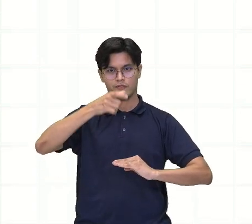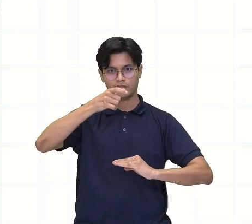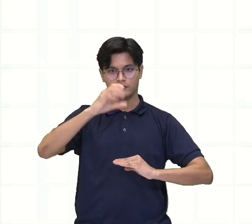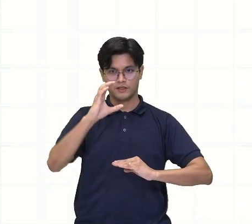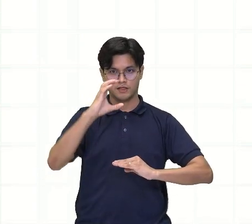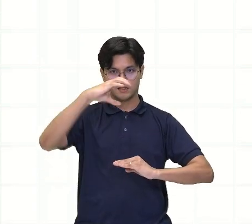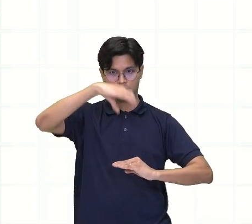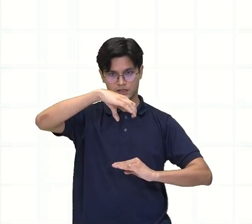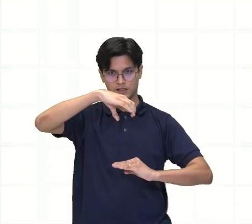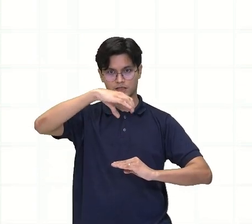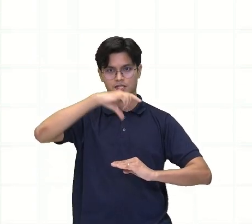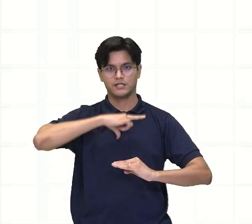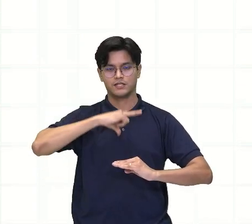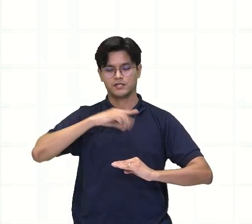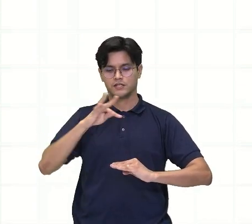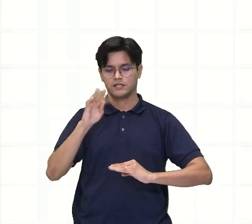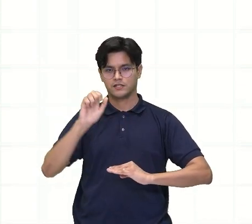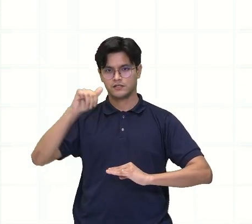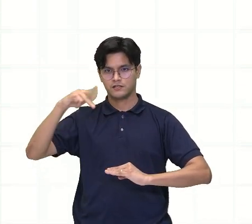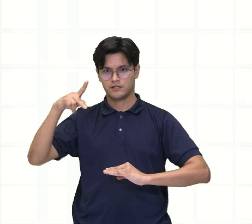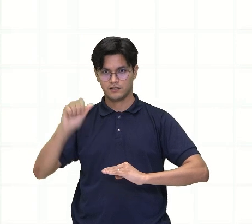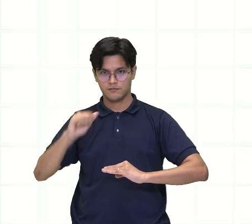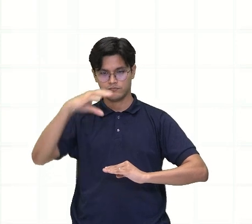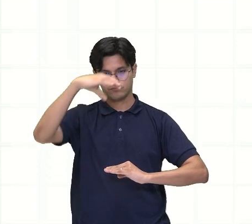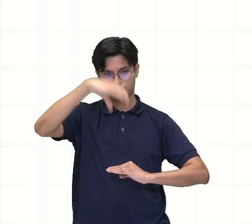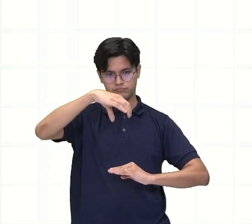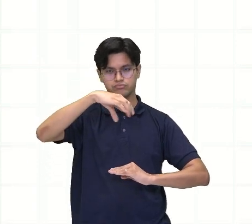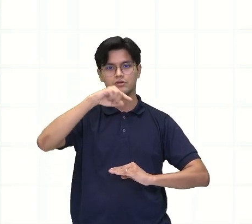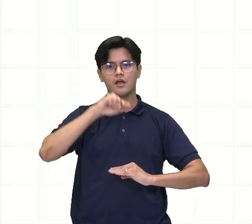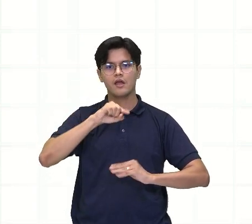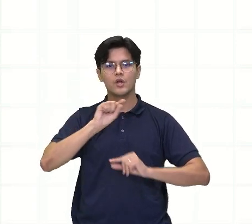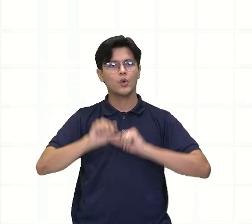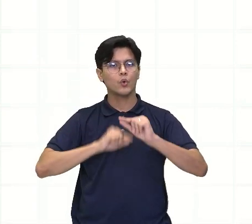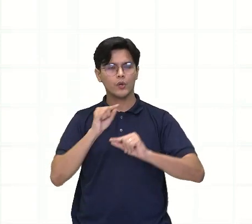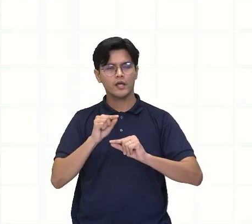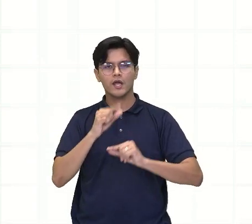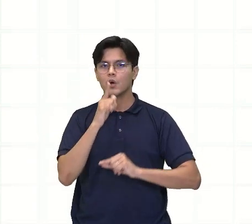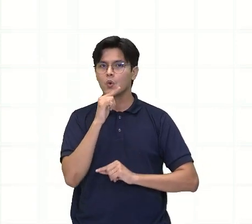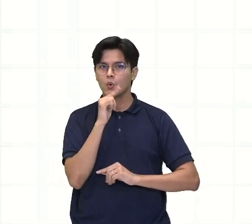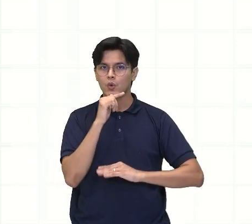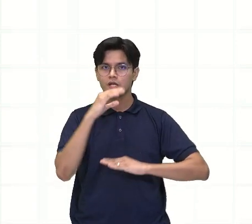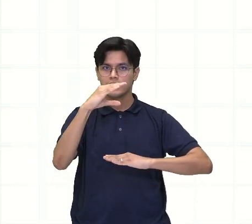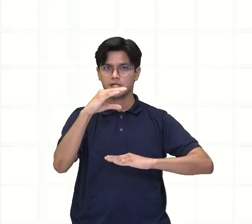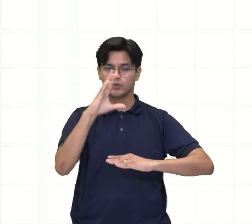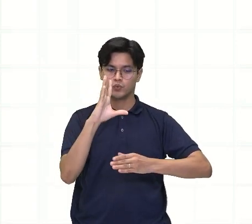ela faz o isolamento do líquido e da